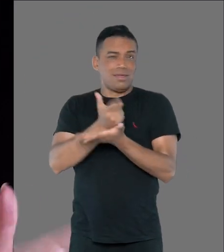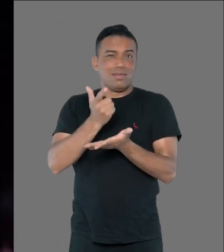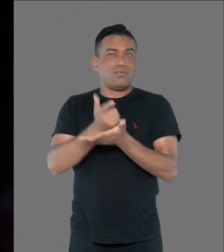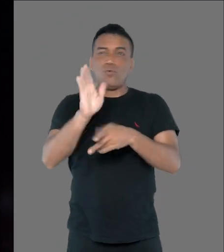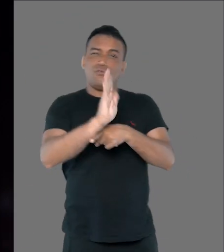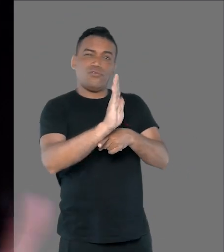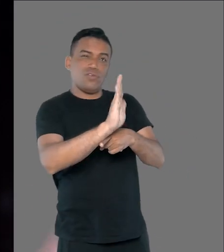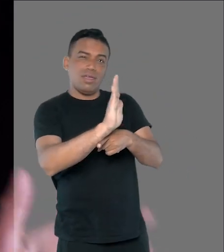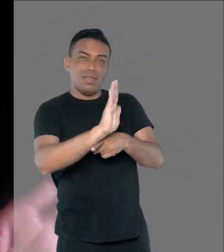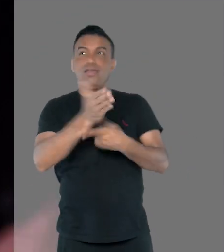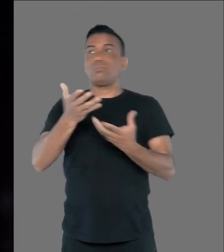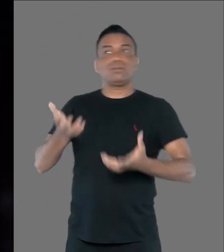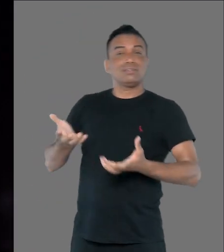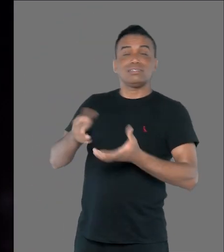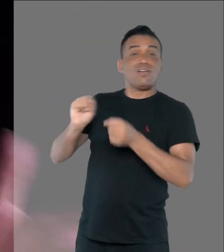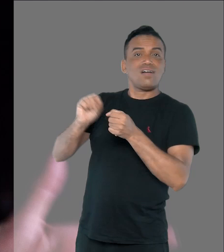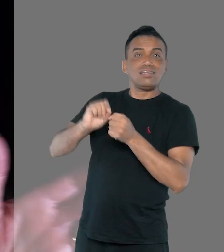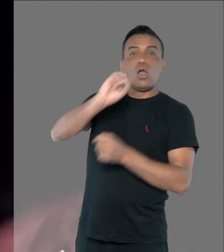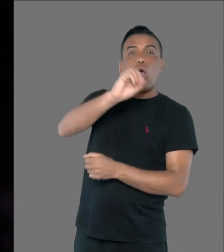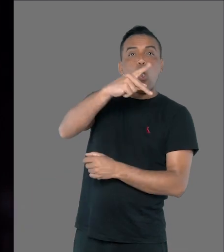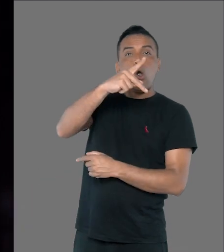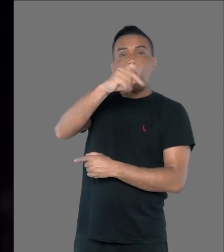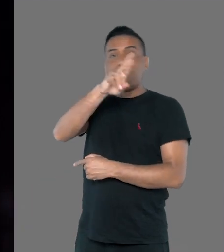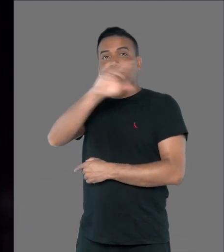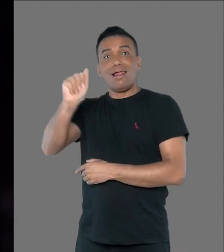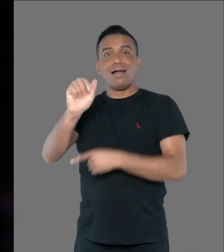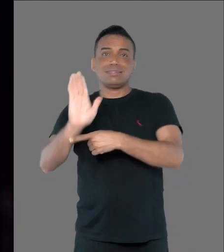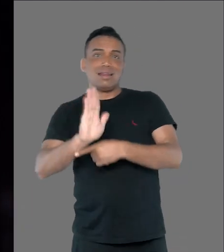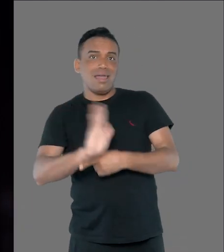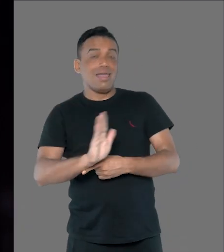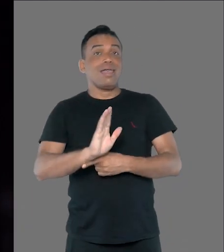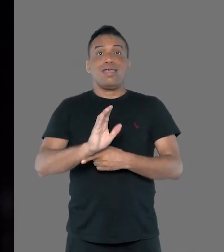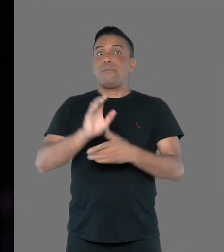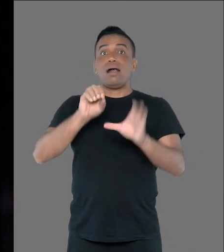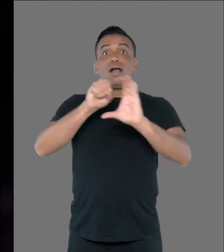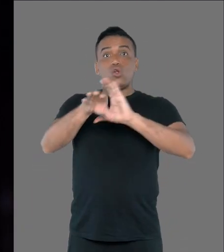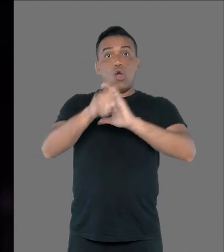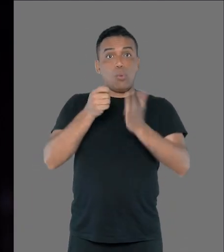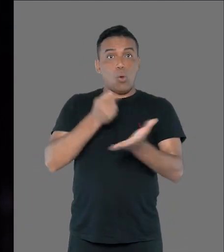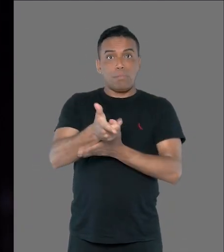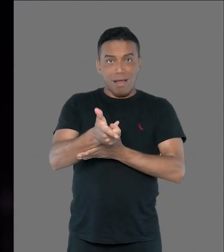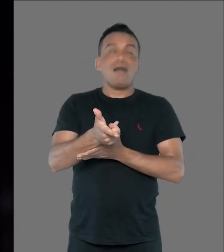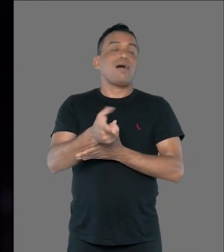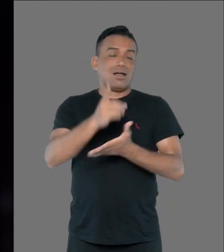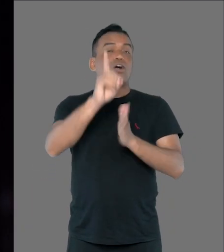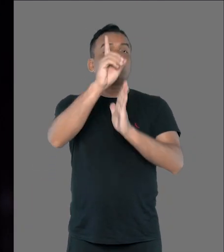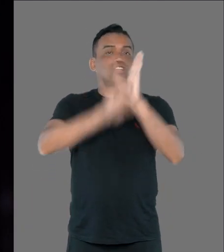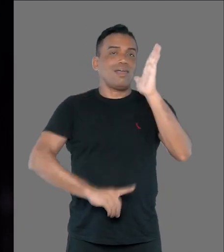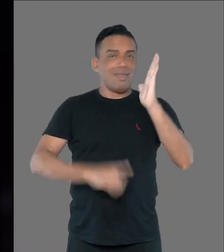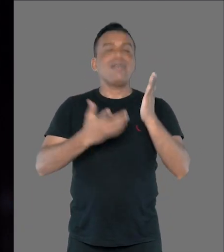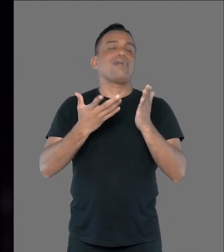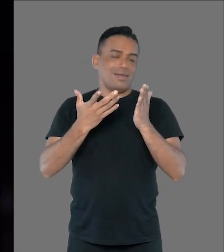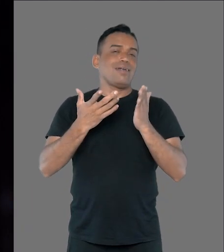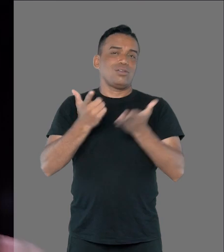inspirou, quiseram fazer ópera, filme, cinema, TV Globo comprar. Já mandei rezar várias missas pela alma do Príncipe Maldito, mas